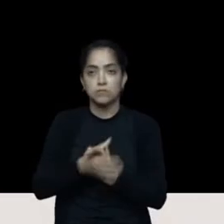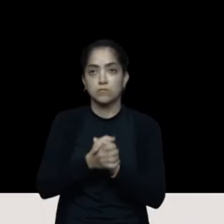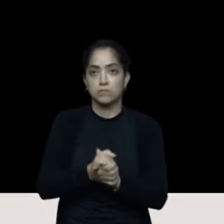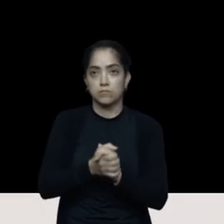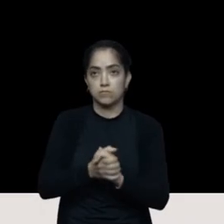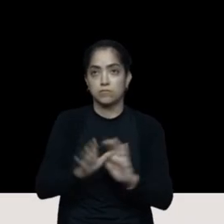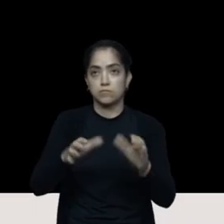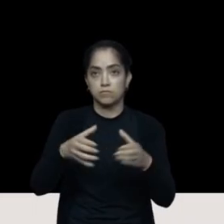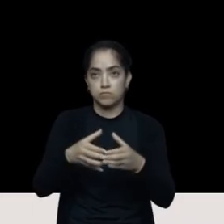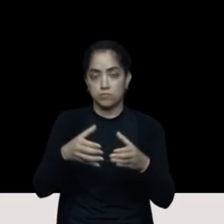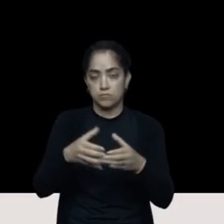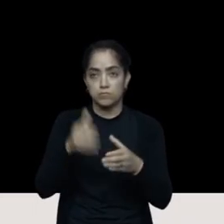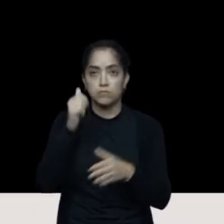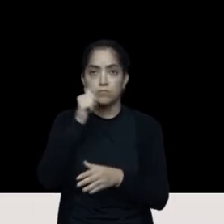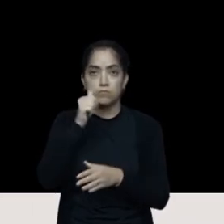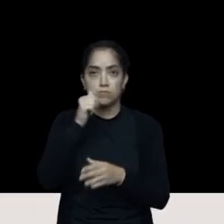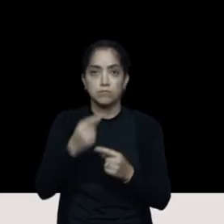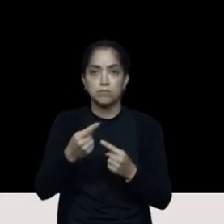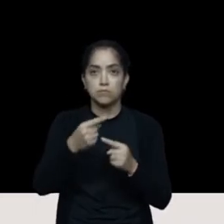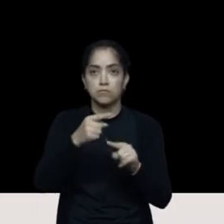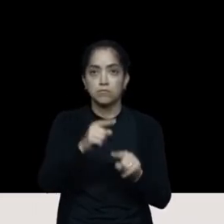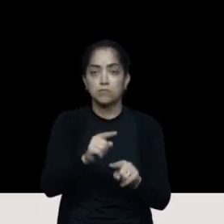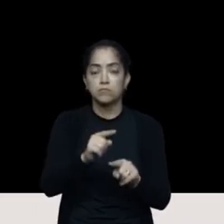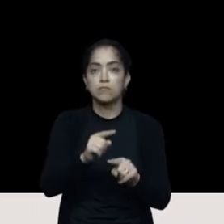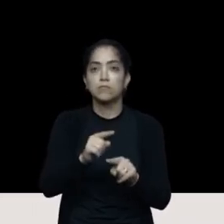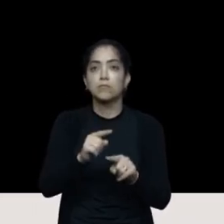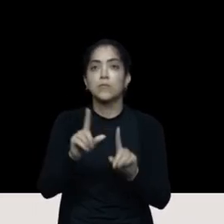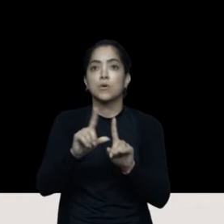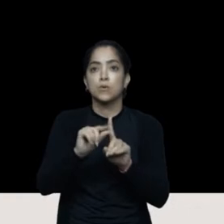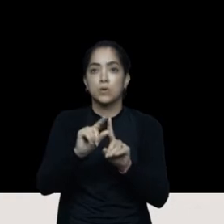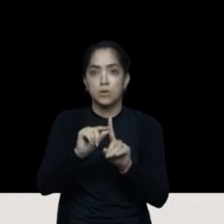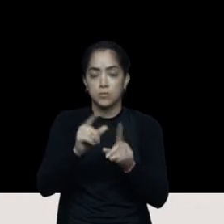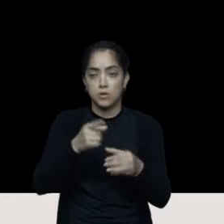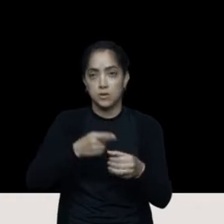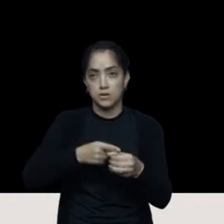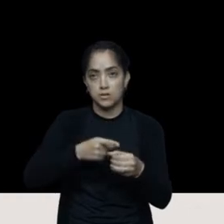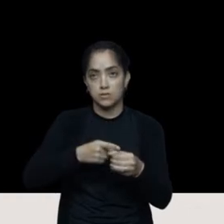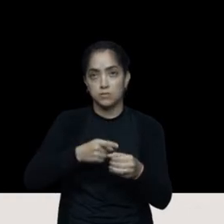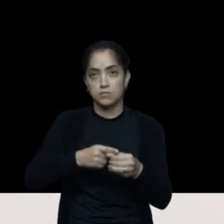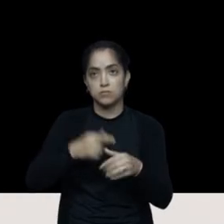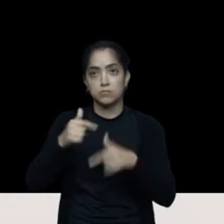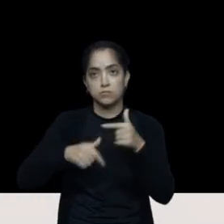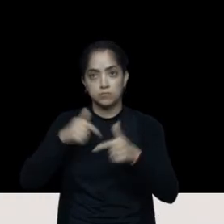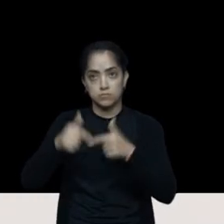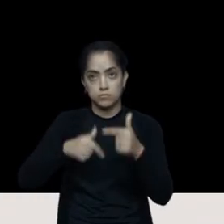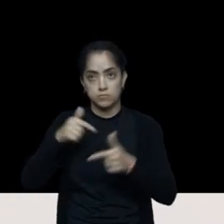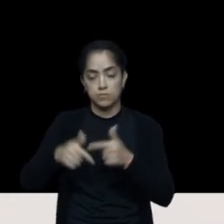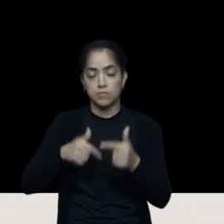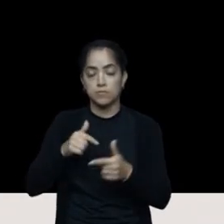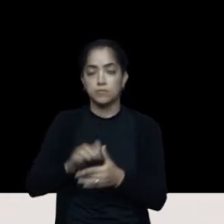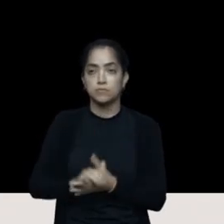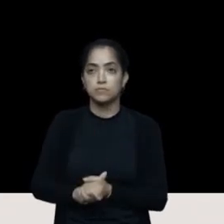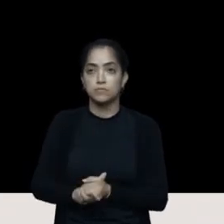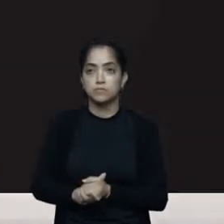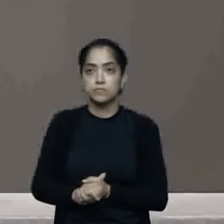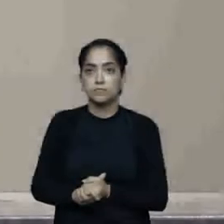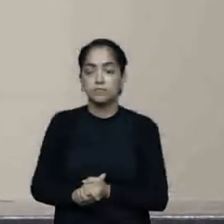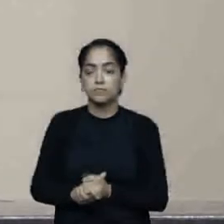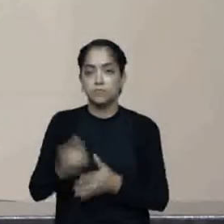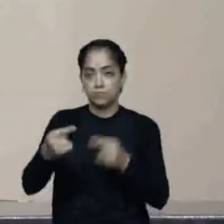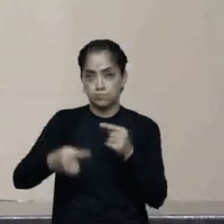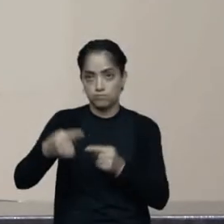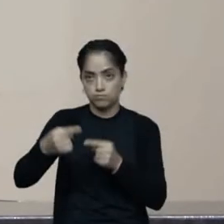Rede Feminina de Combate ao Câncer de Guaramirim pelo trabalho desenvolvido no referido município. Em discussão,